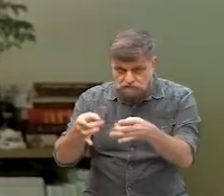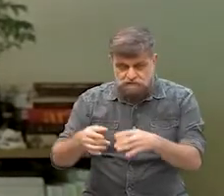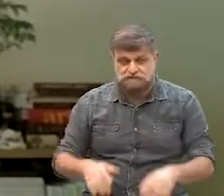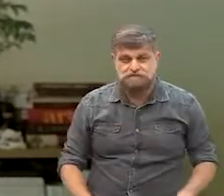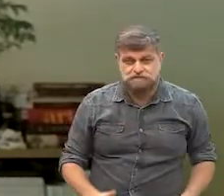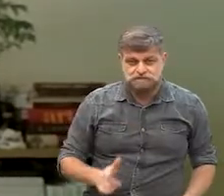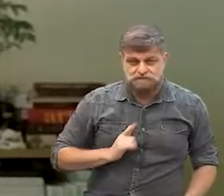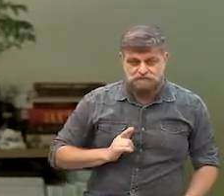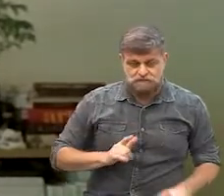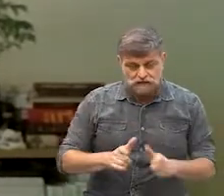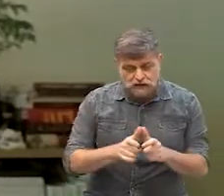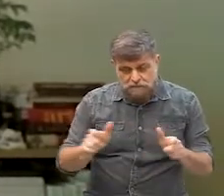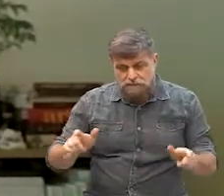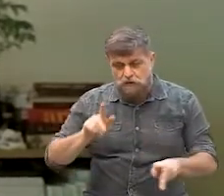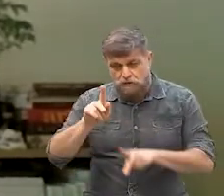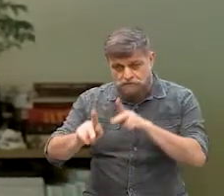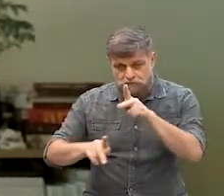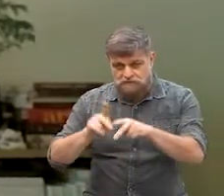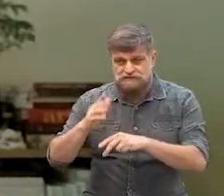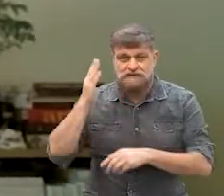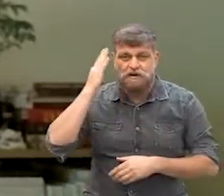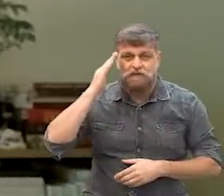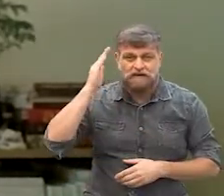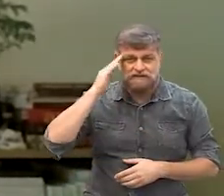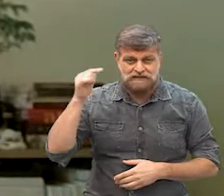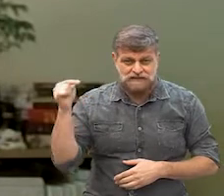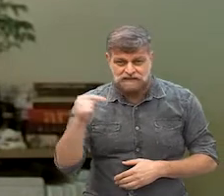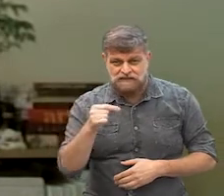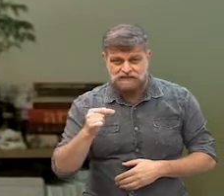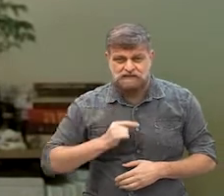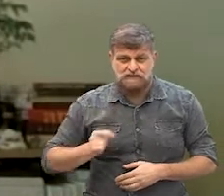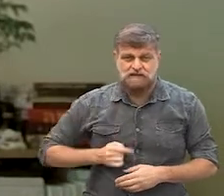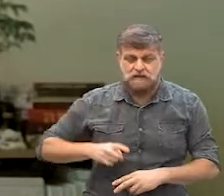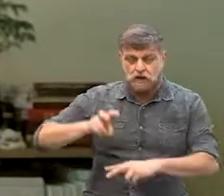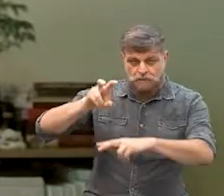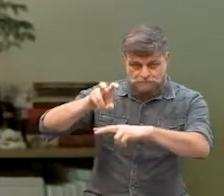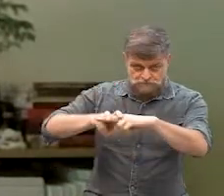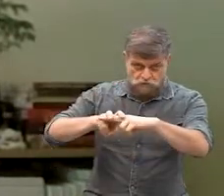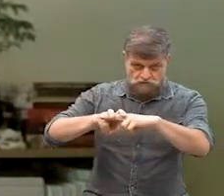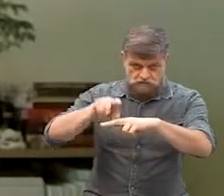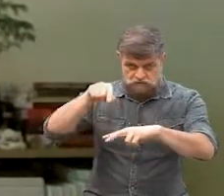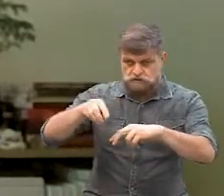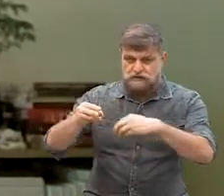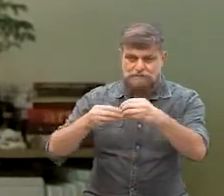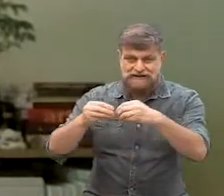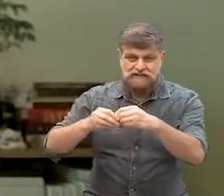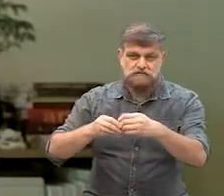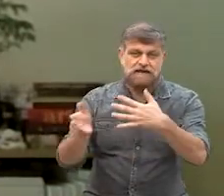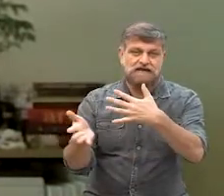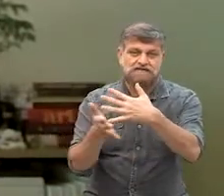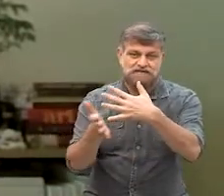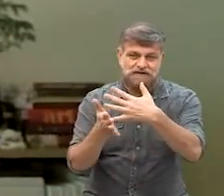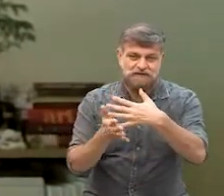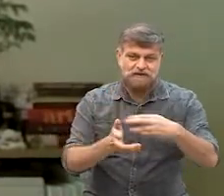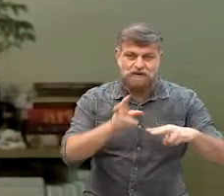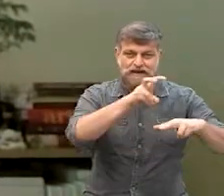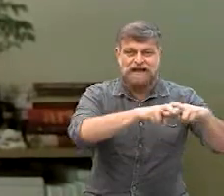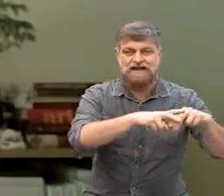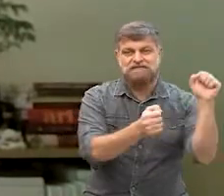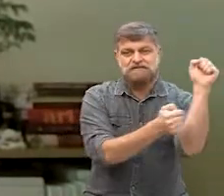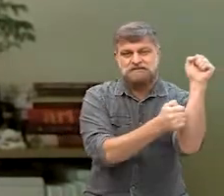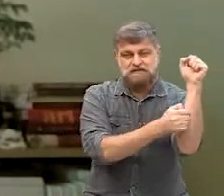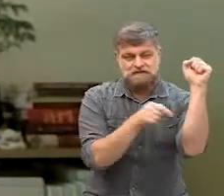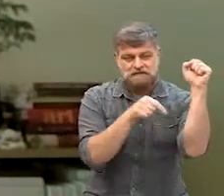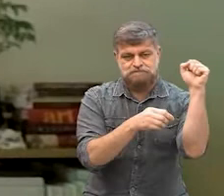maior parte da população entende que o móvel, por exemplo, de plástico tem qualidade inferior de um móvel de madeira, sendo que o plástico, ele seria mais